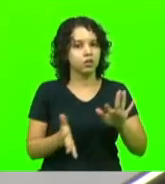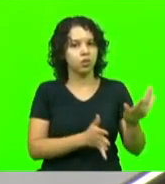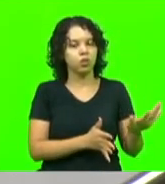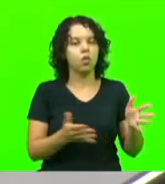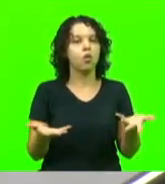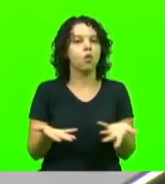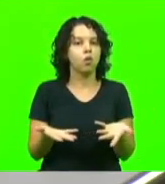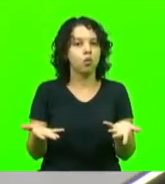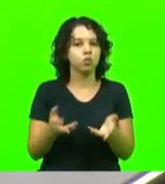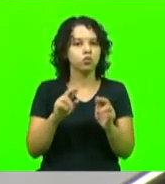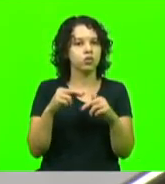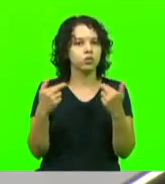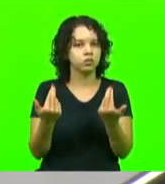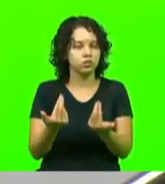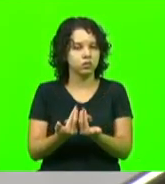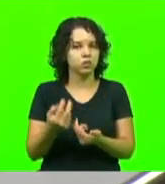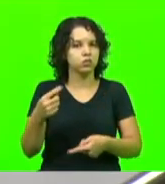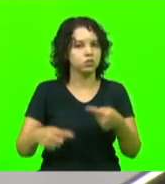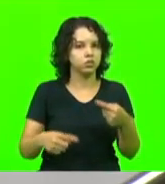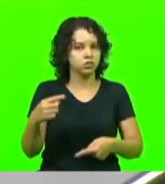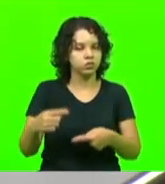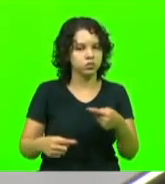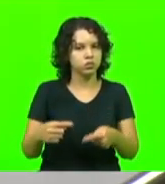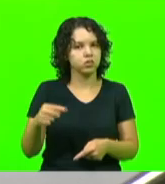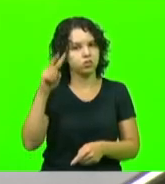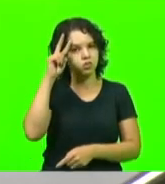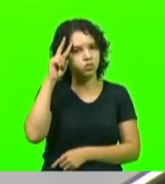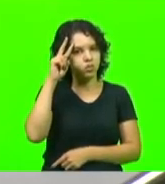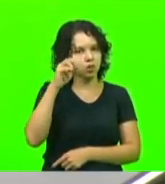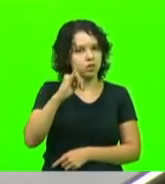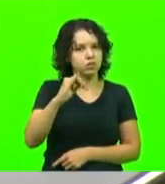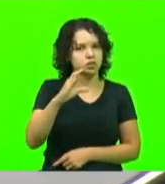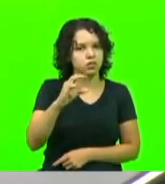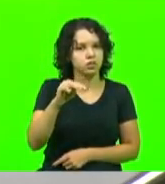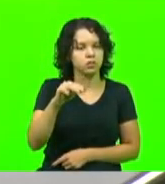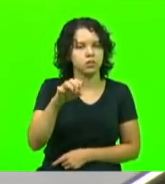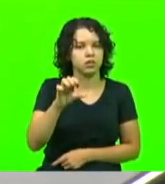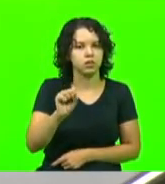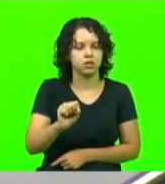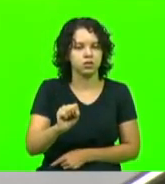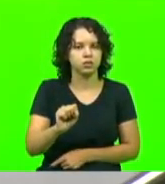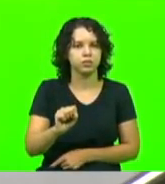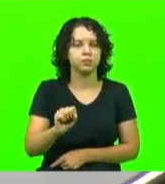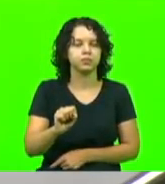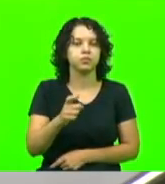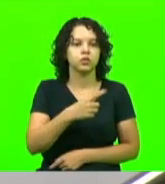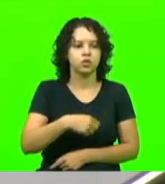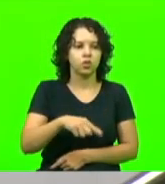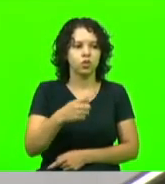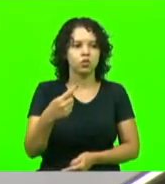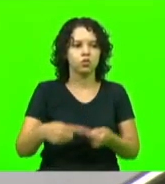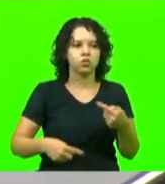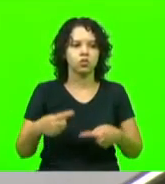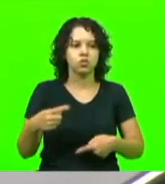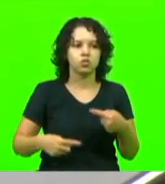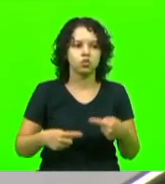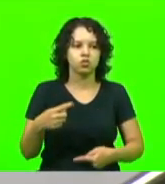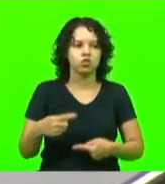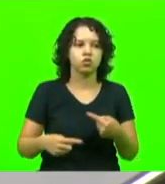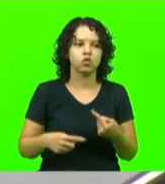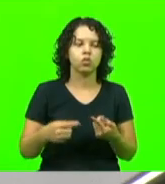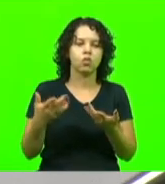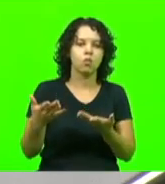numa reunião discutindo a história dos ICMS, e aí discutindo um pouco a situação do povo brasileiro